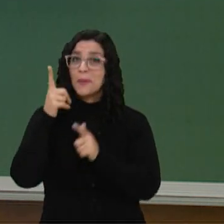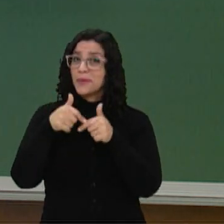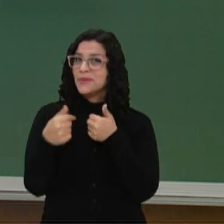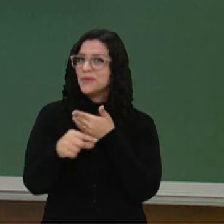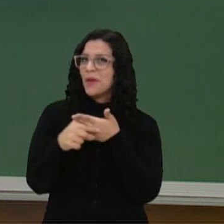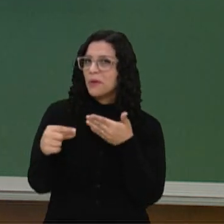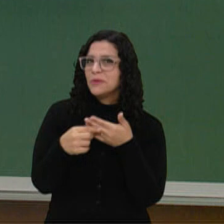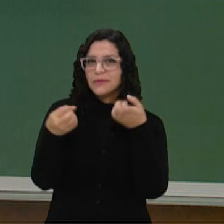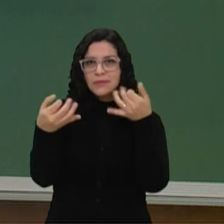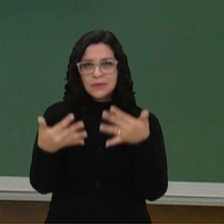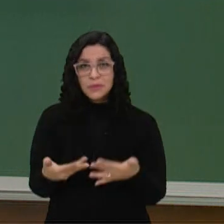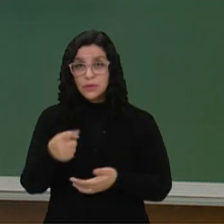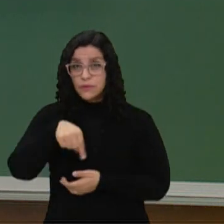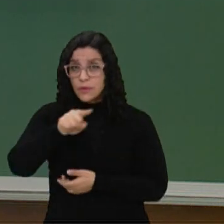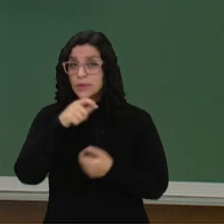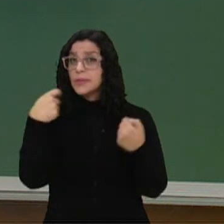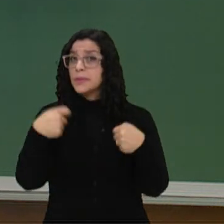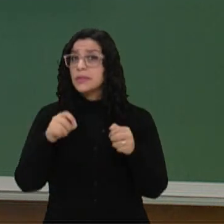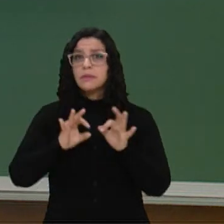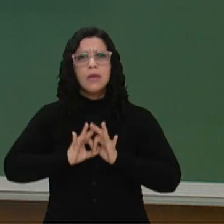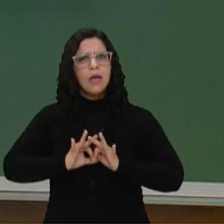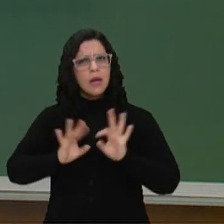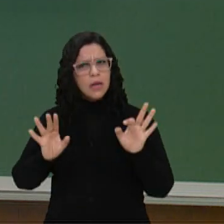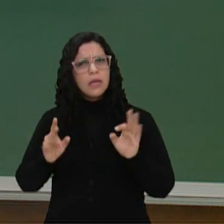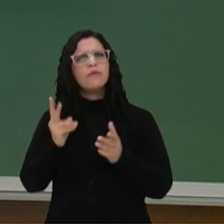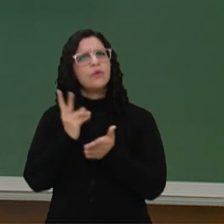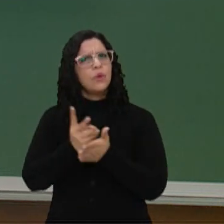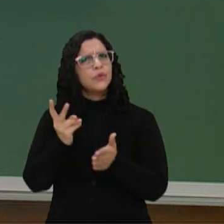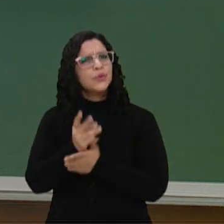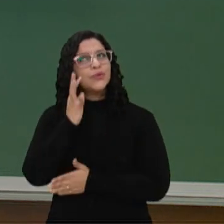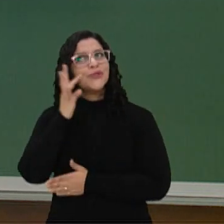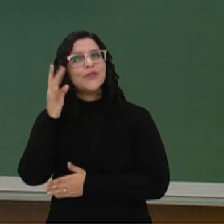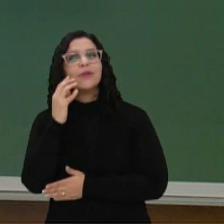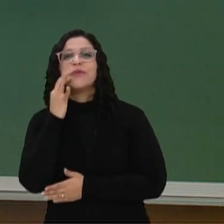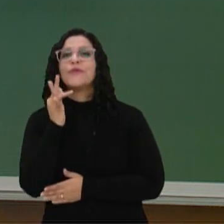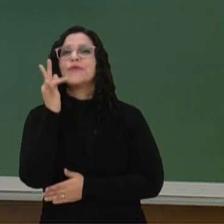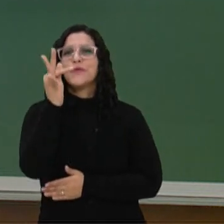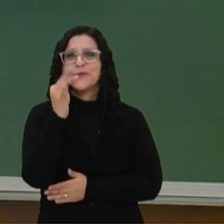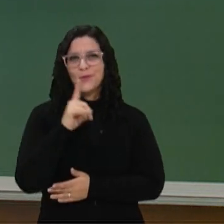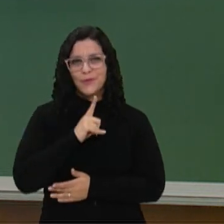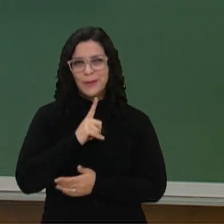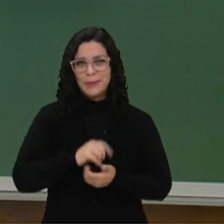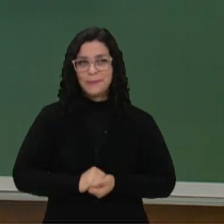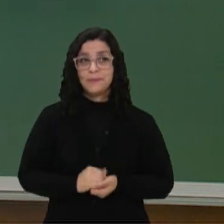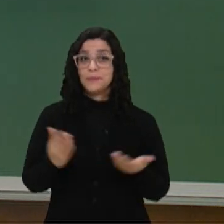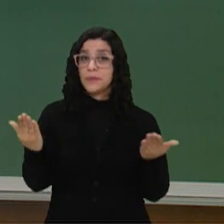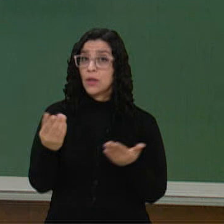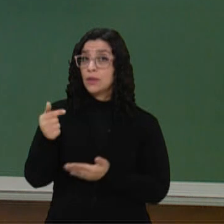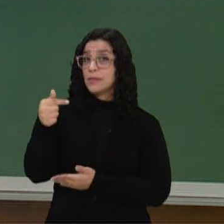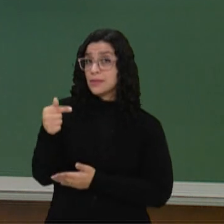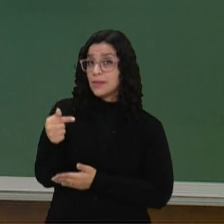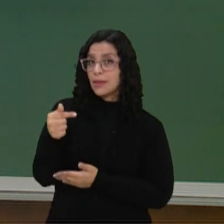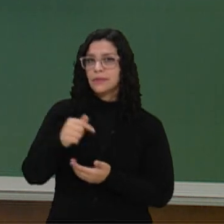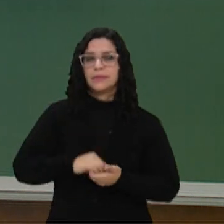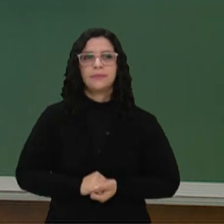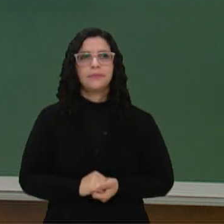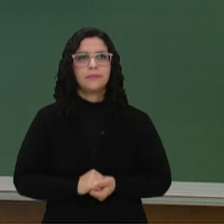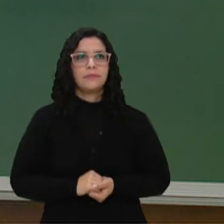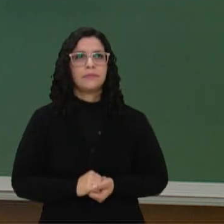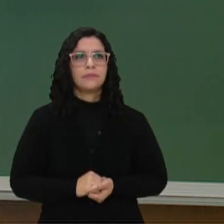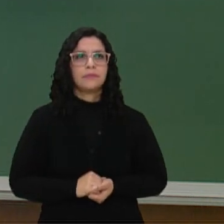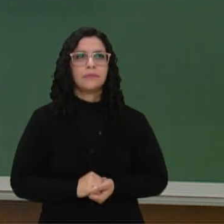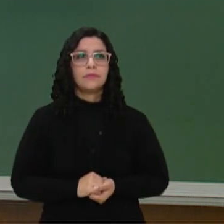a autora quer dizer. Não perca sua liberdade, não perca seus sonhos, continue sonhando. Agora, exercício de número